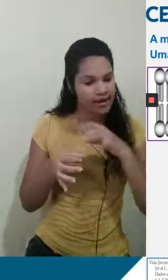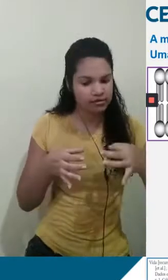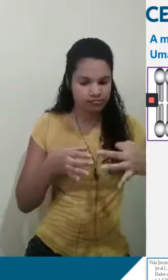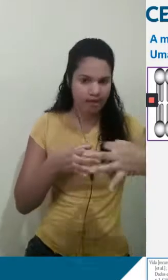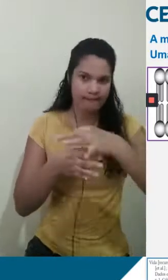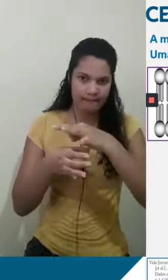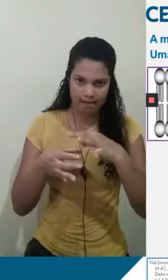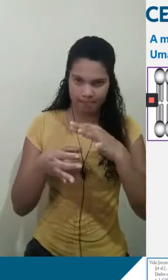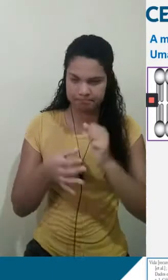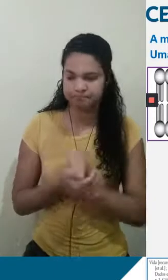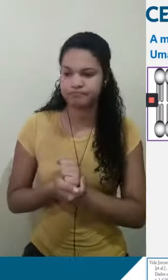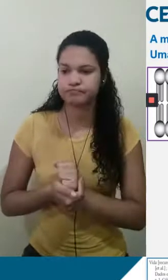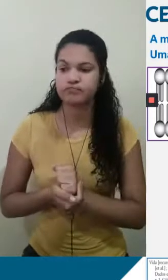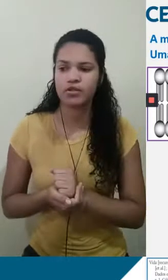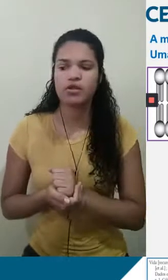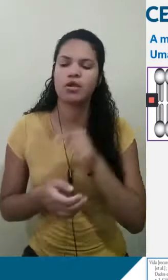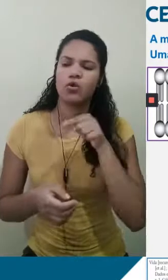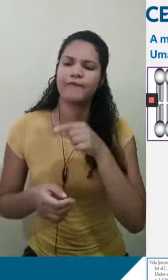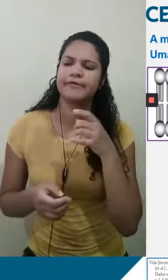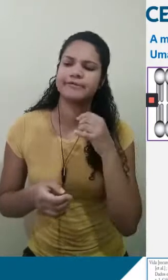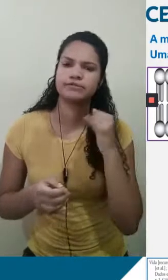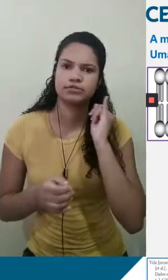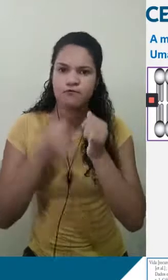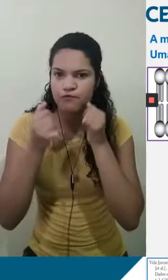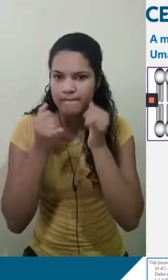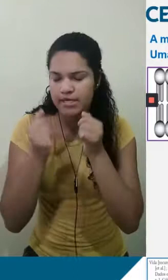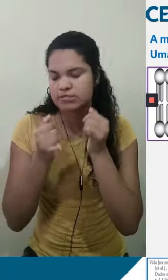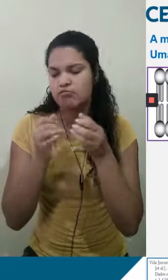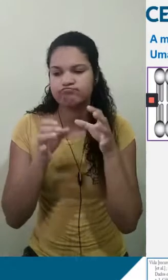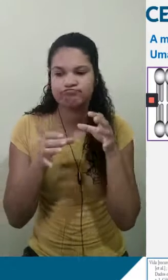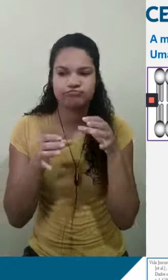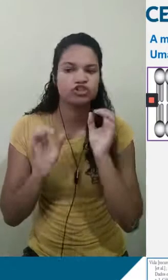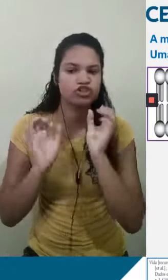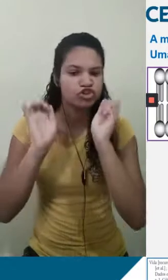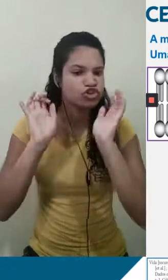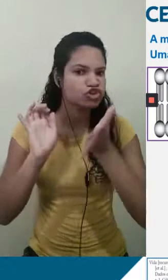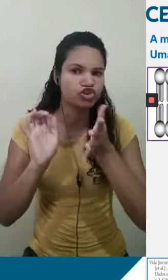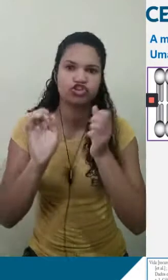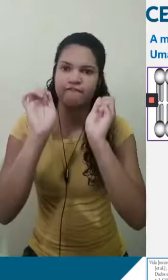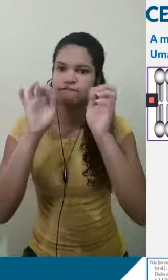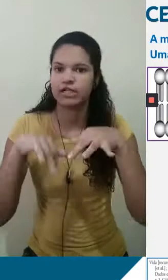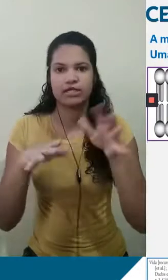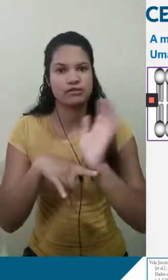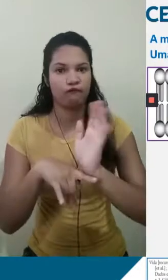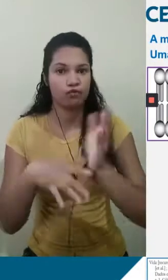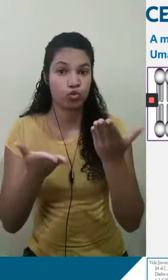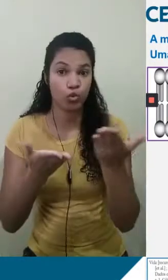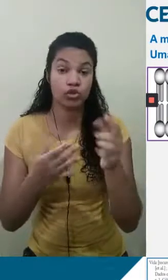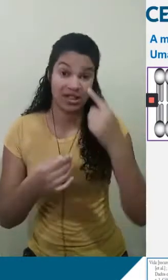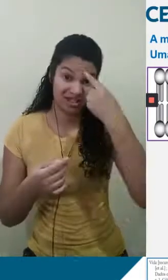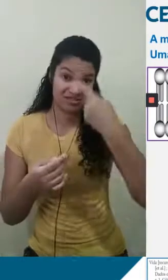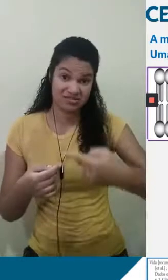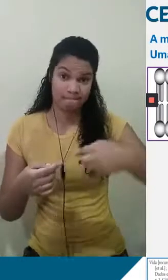vamos aprofundar nos processos que estão relacionados com essa chamada permeabilidade seletiva